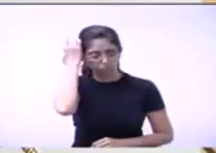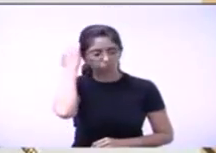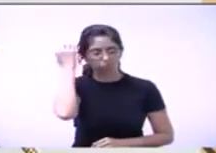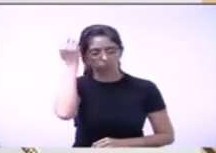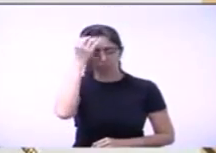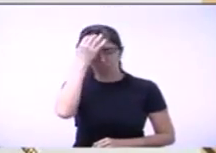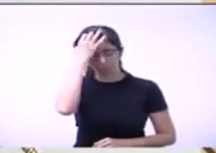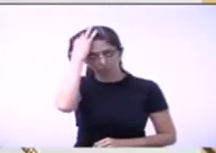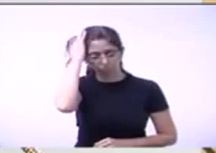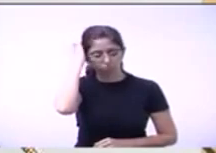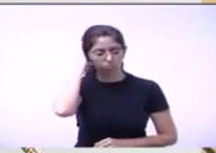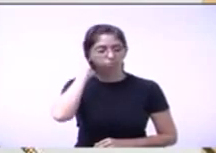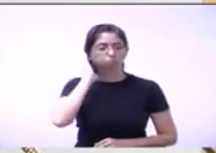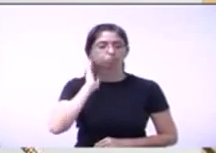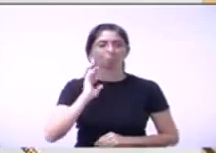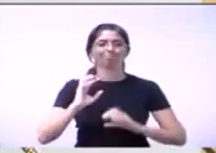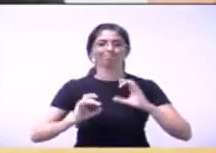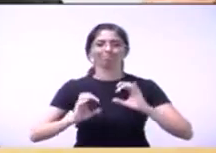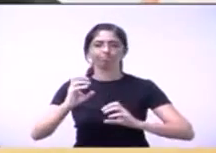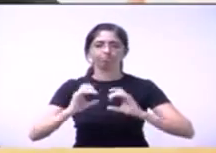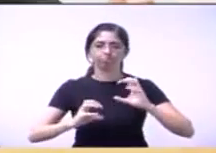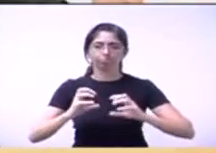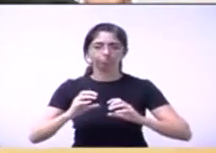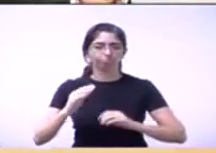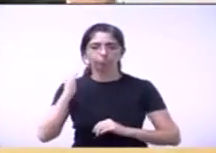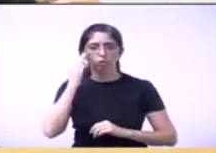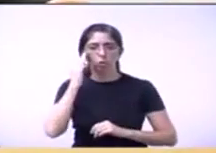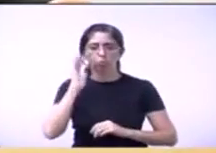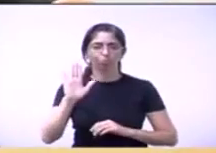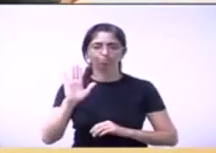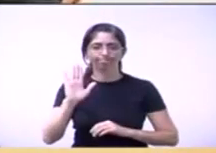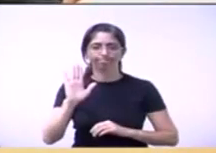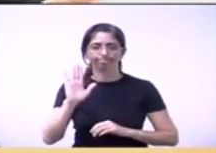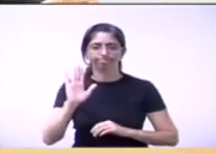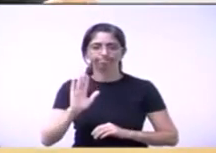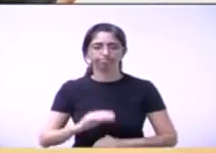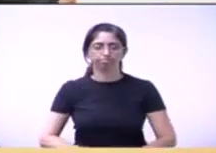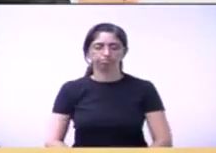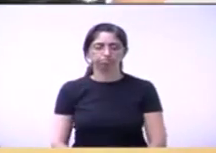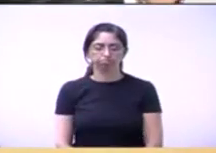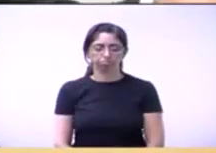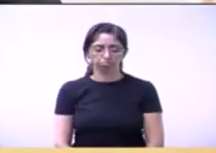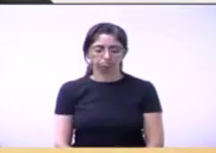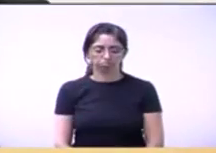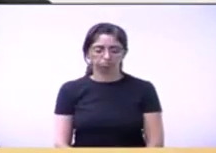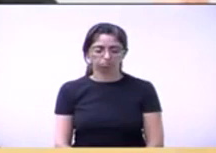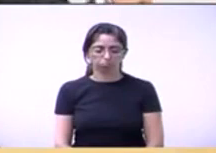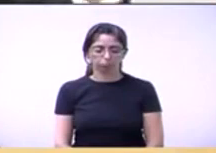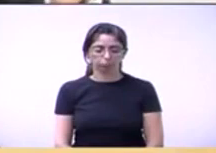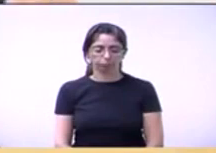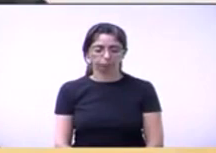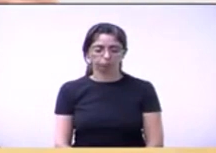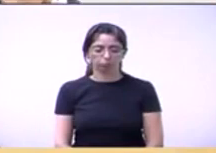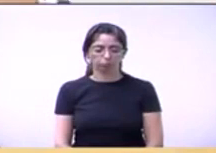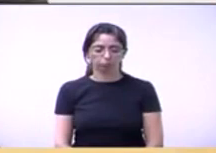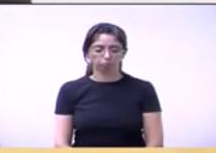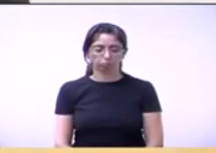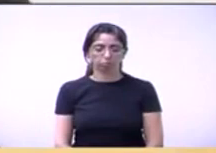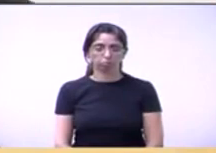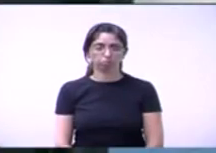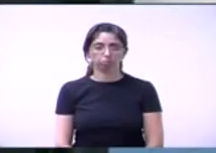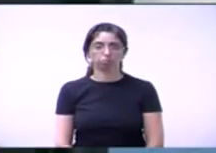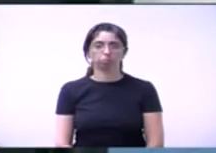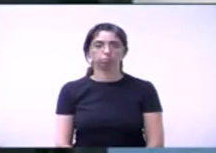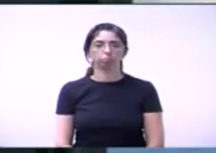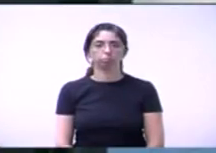Só um minutinho. Senhores, só um minutinho, deixa o vereador terminar. Mais uma vez eu peço, senhores, por favor, assim que o vereador Tiguila terminar, os senhores ficam à